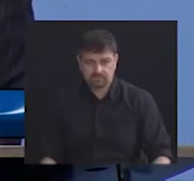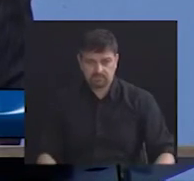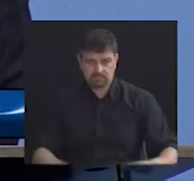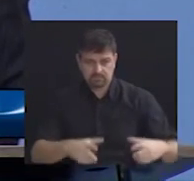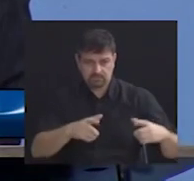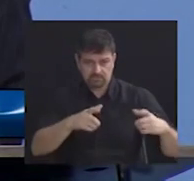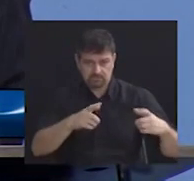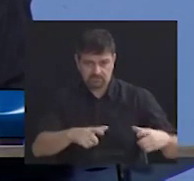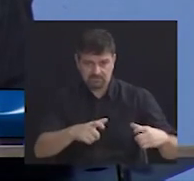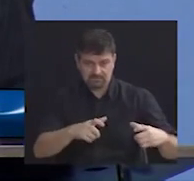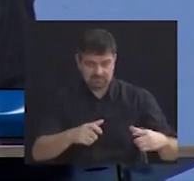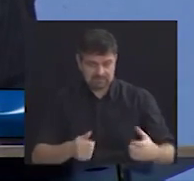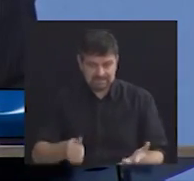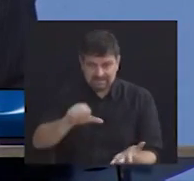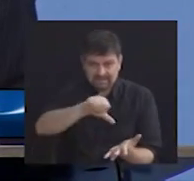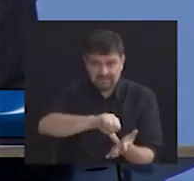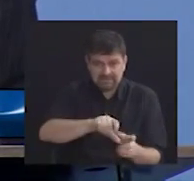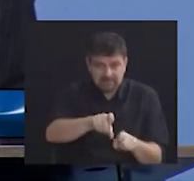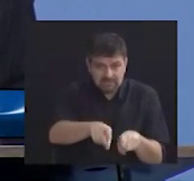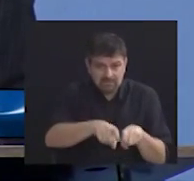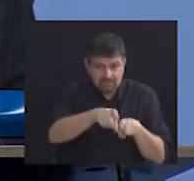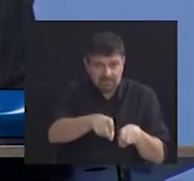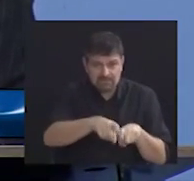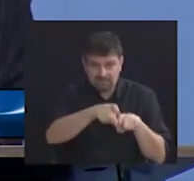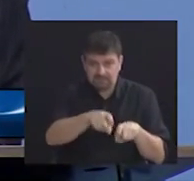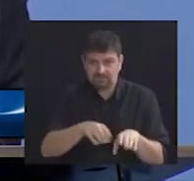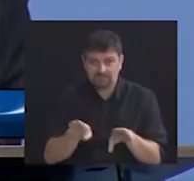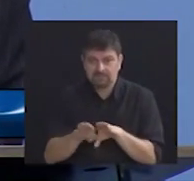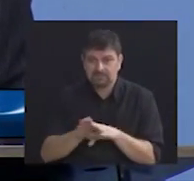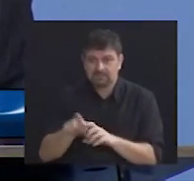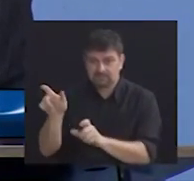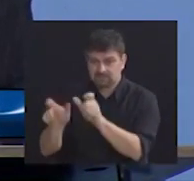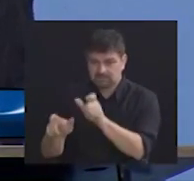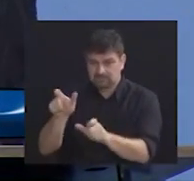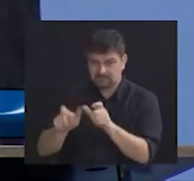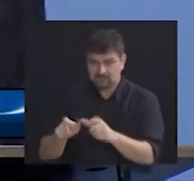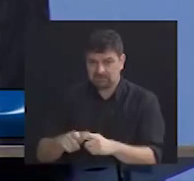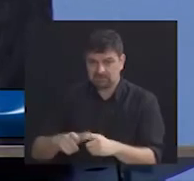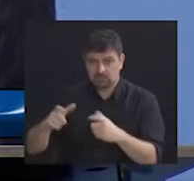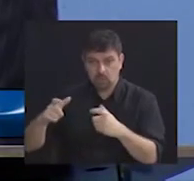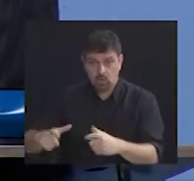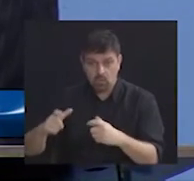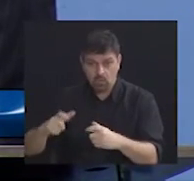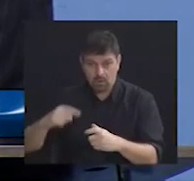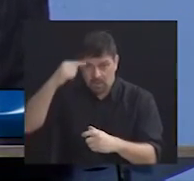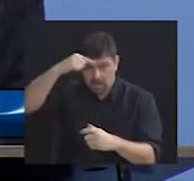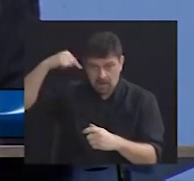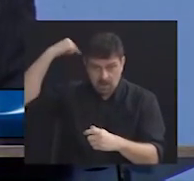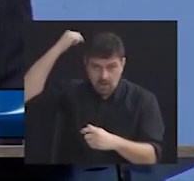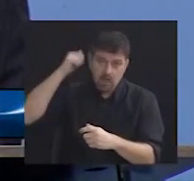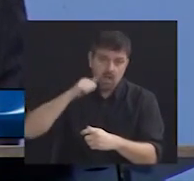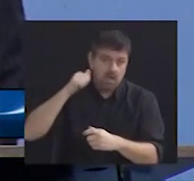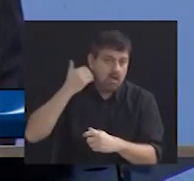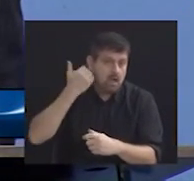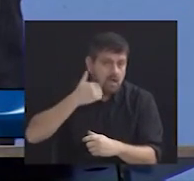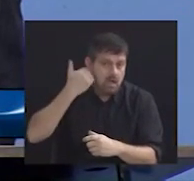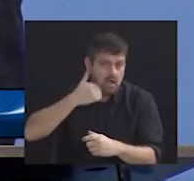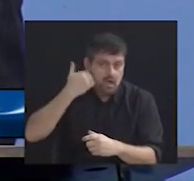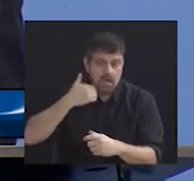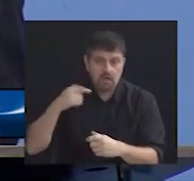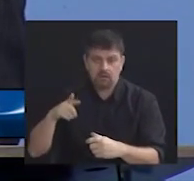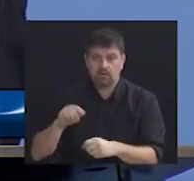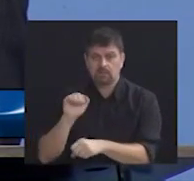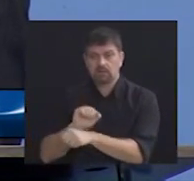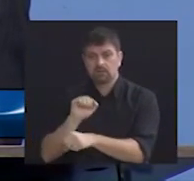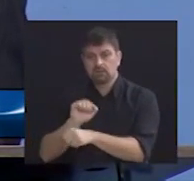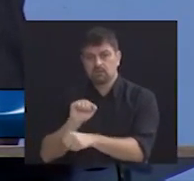praticamente no meio do Parque Fazendinha e os moradores do Parque Santa Bárbara precisar esperar